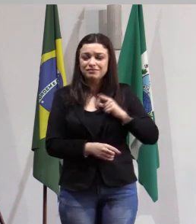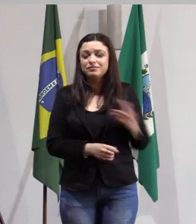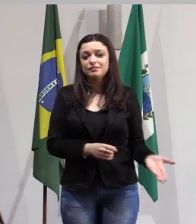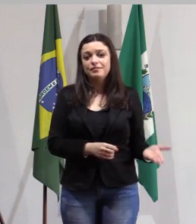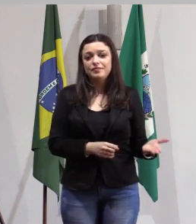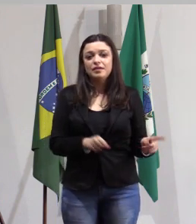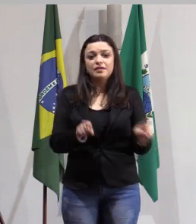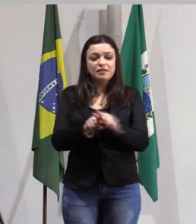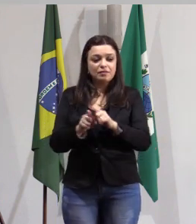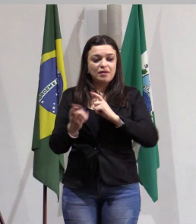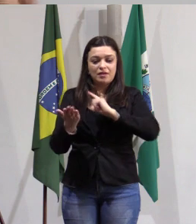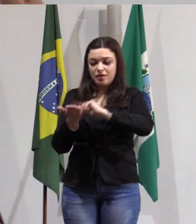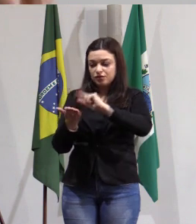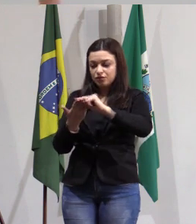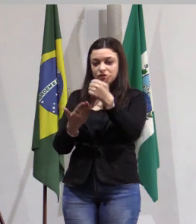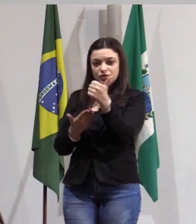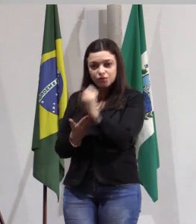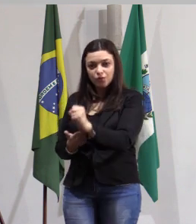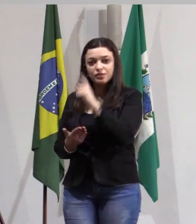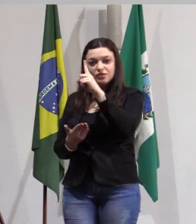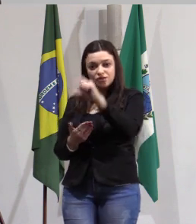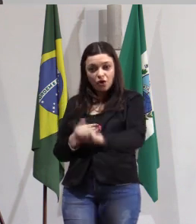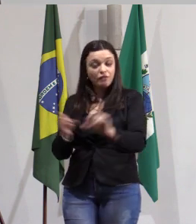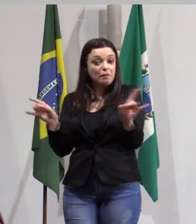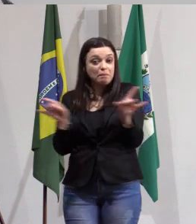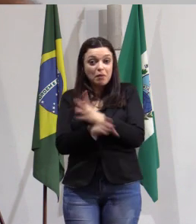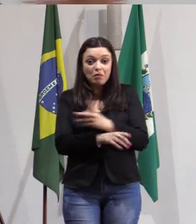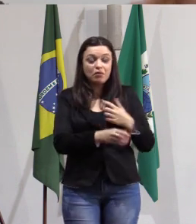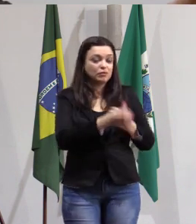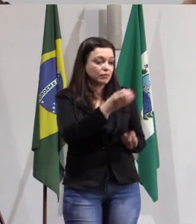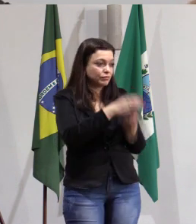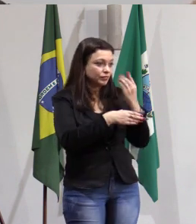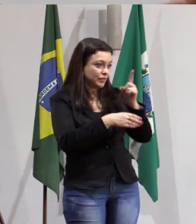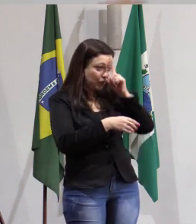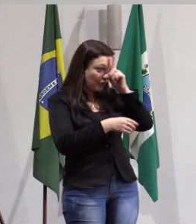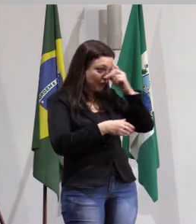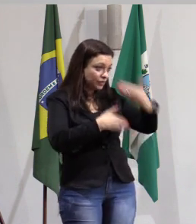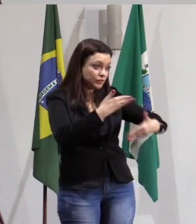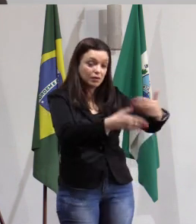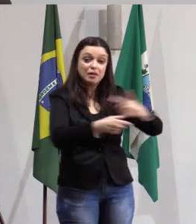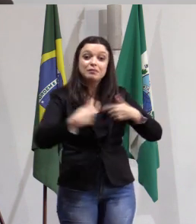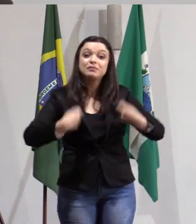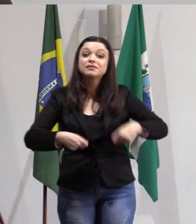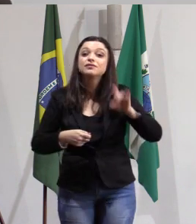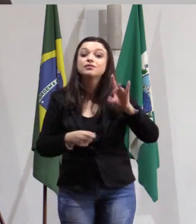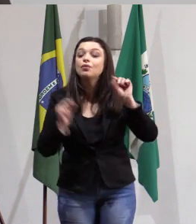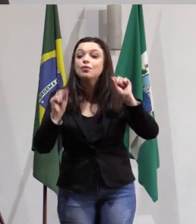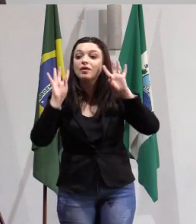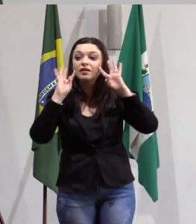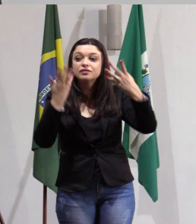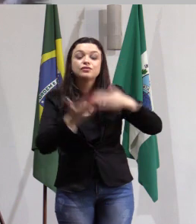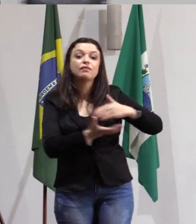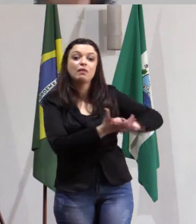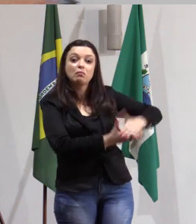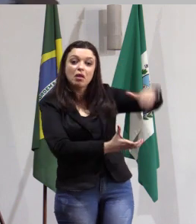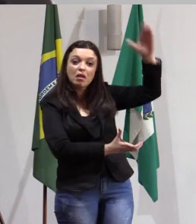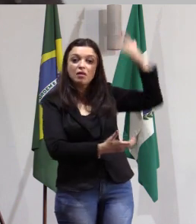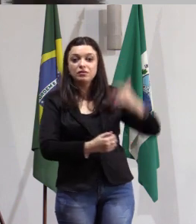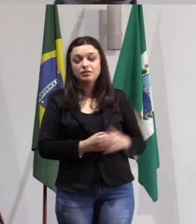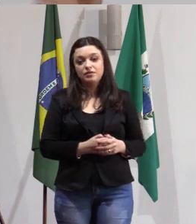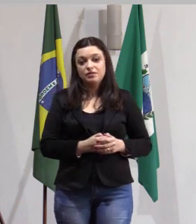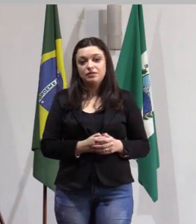18 e 19, sobre a inovação, isso já está sendo praticado. A gente precisa desburocratizar e limpar esse terreno. Os